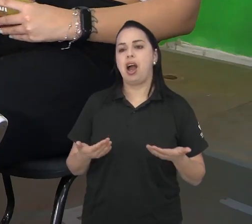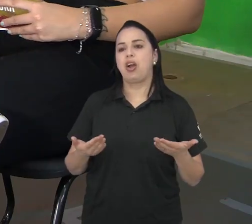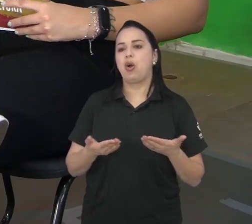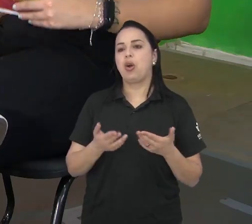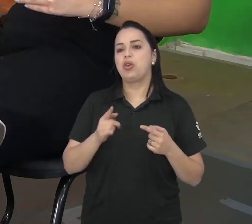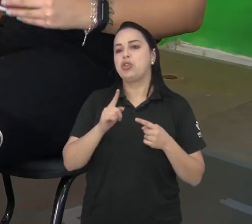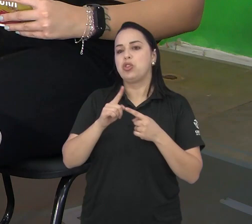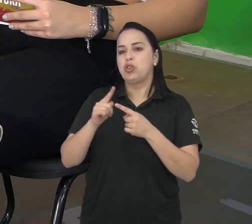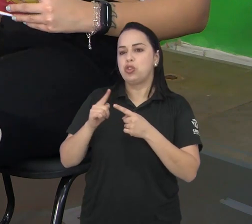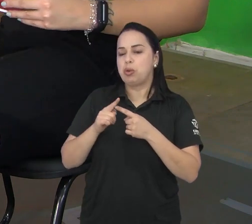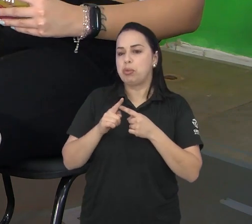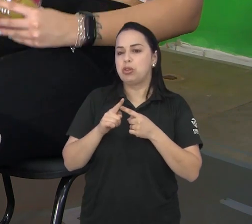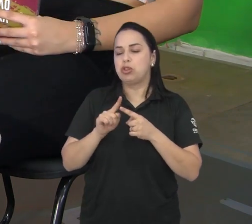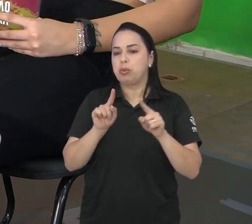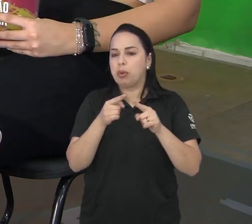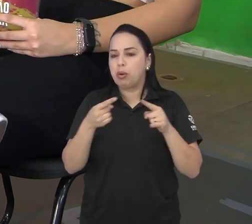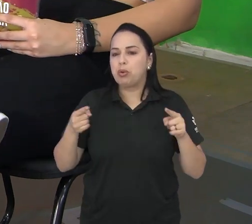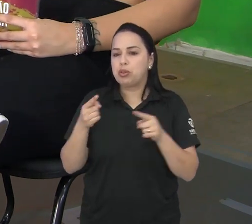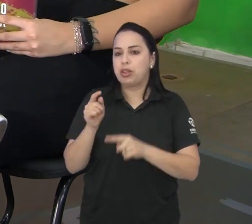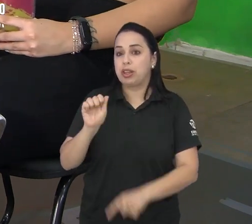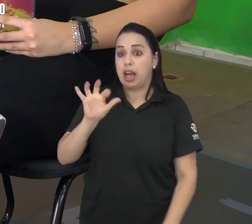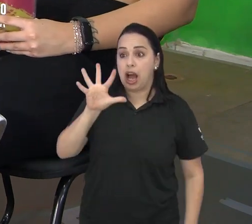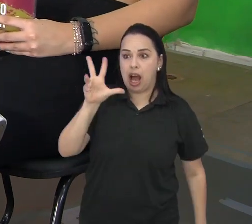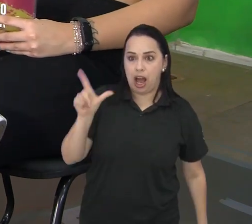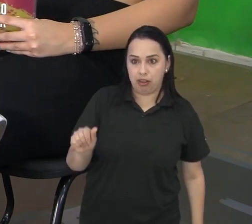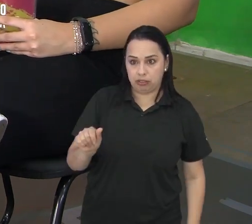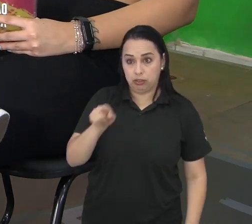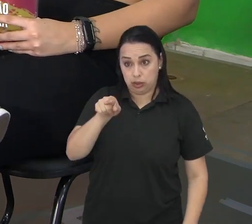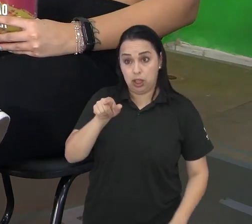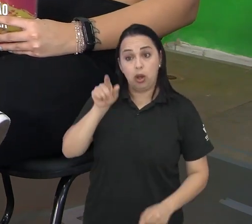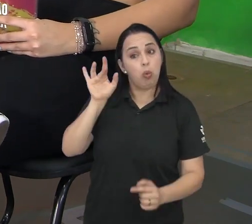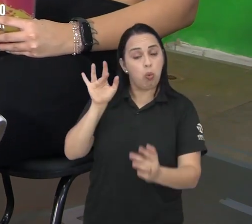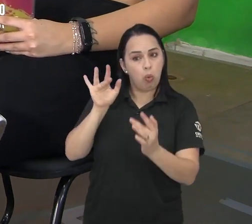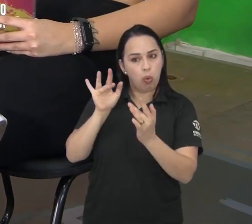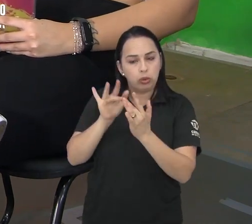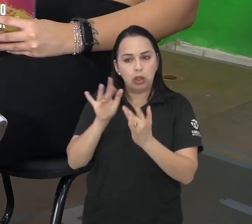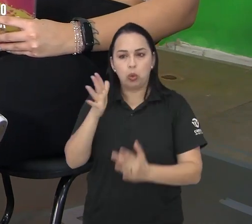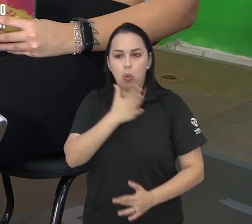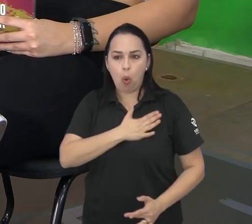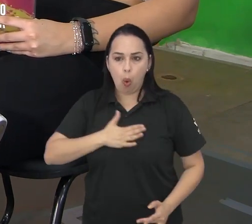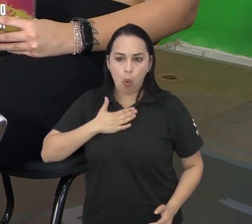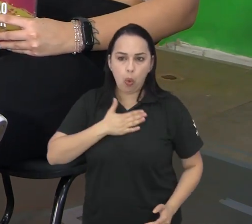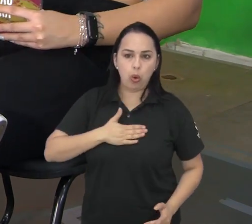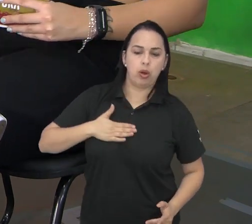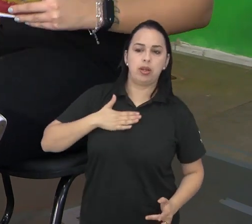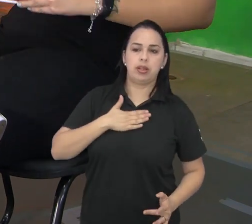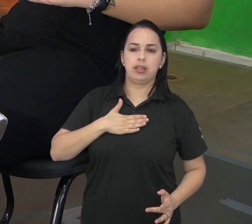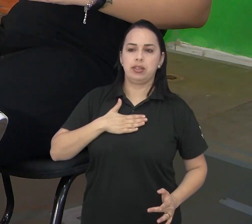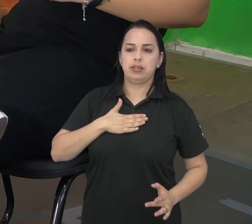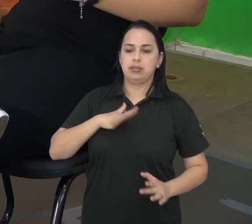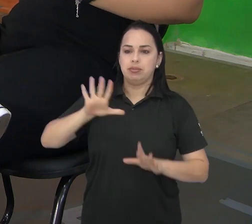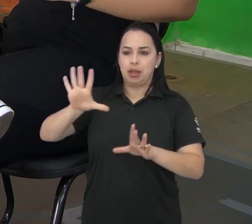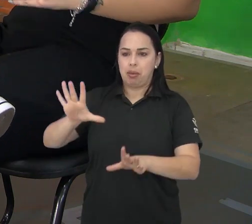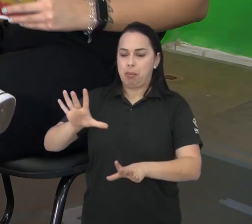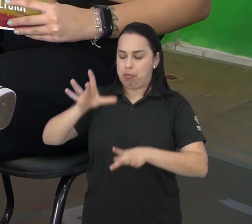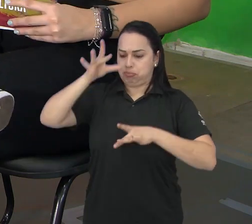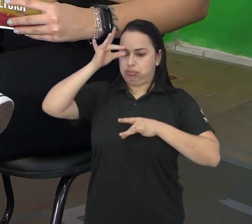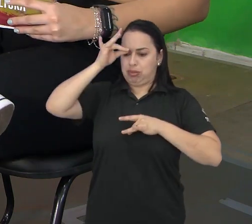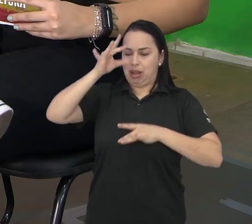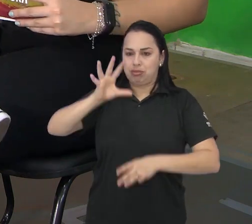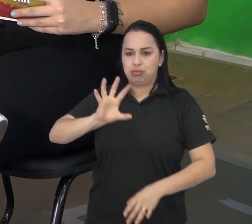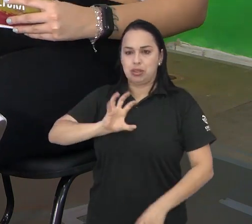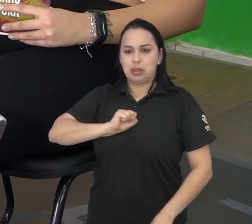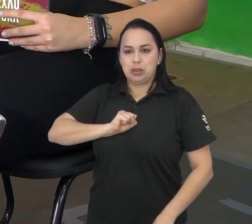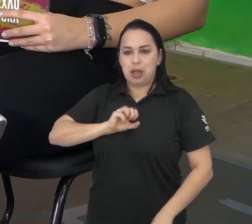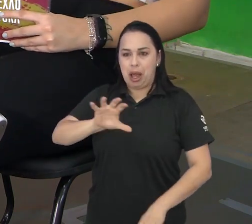Falando desses estilos africanos e tal, que você teve contato, e eu acho que deu para se identificar